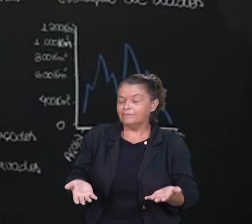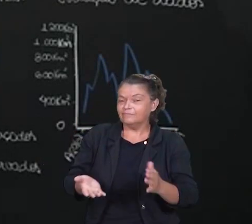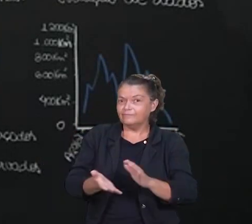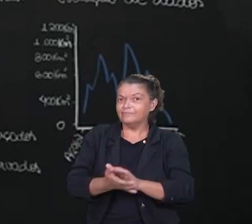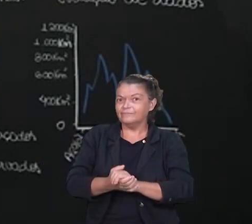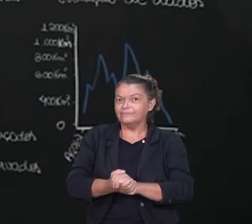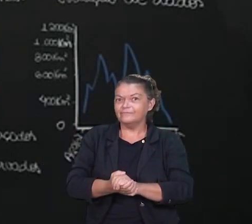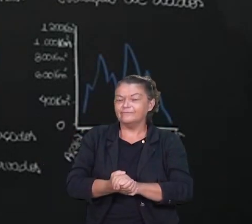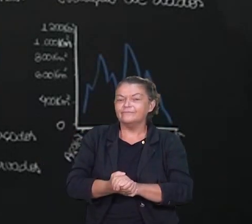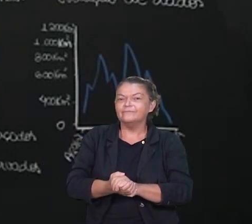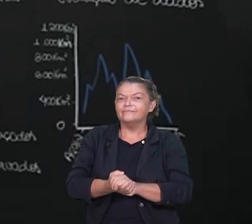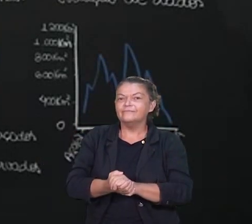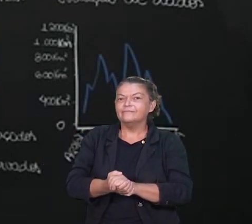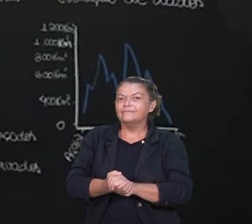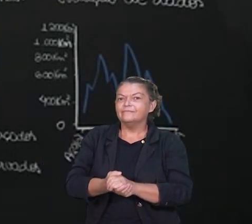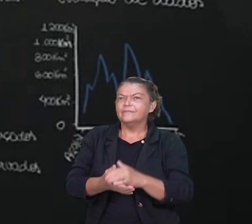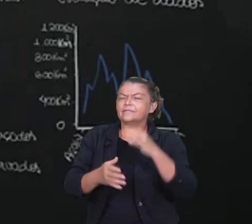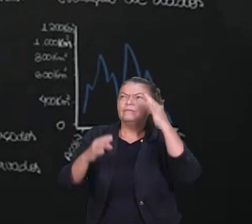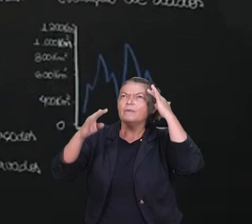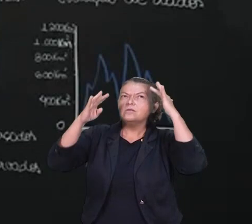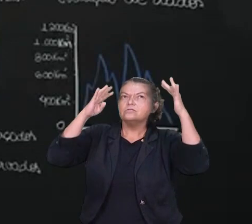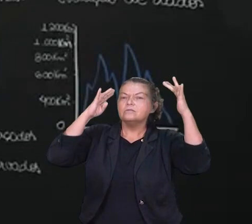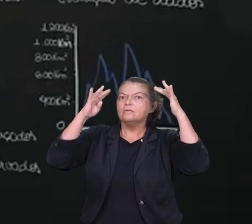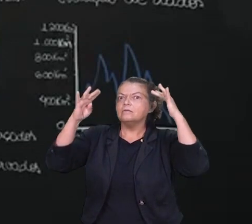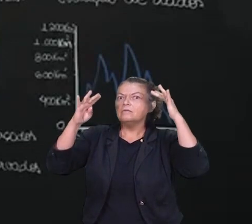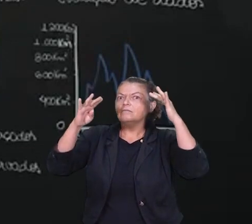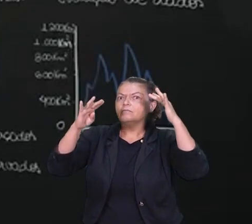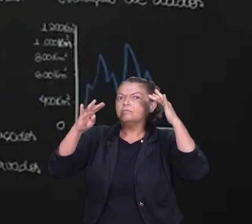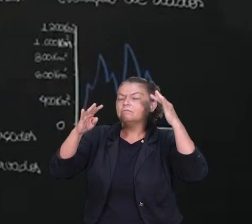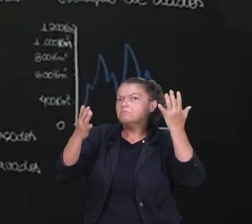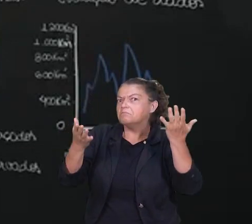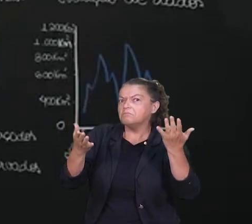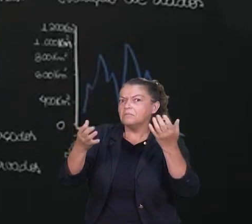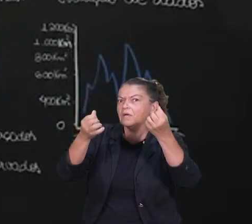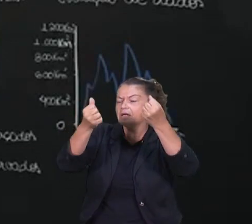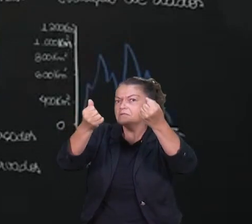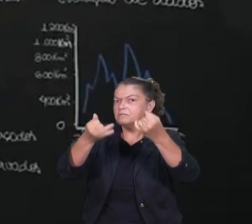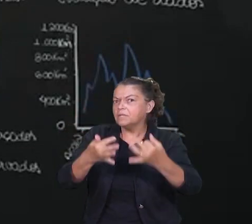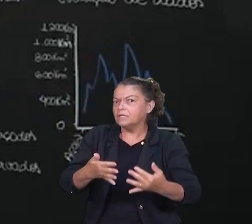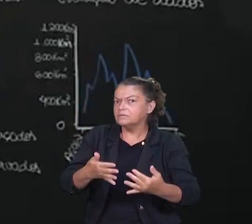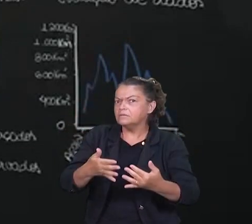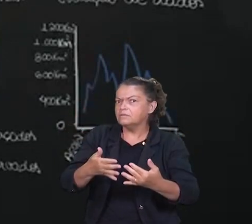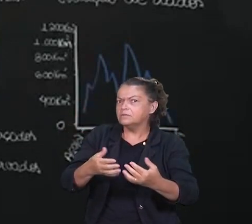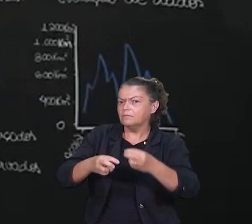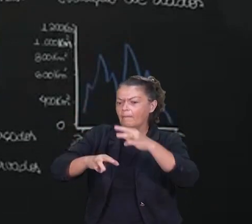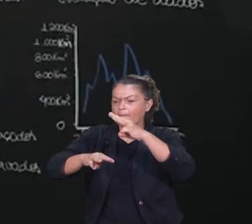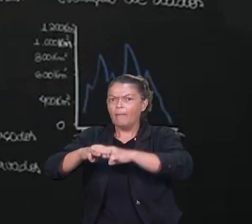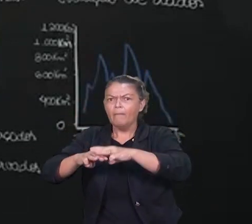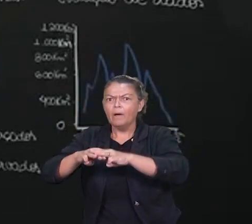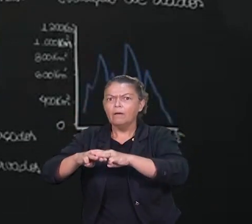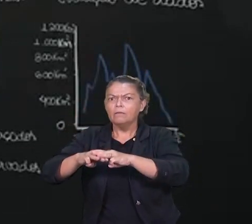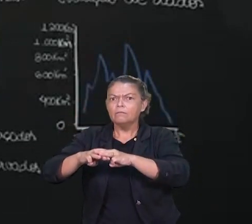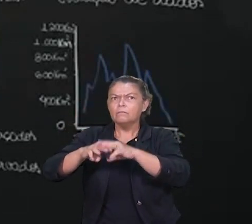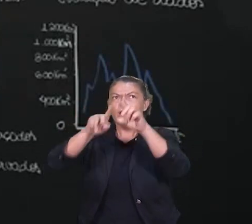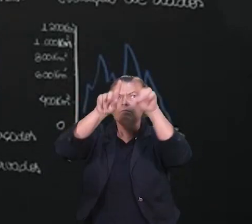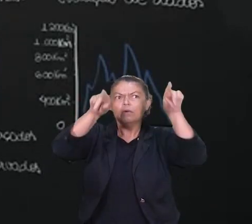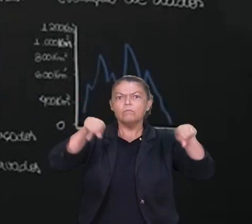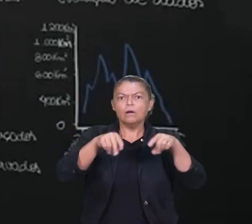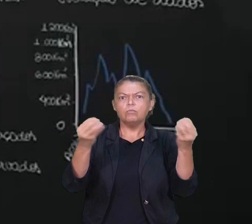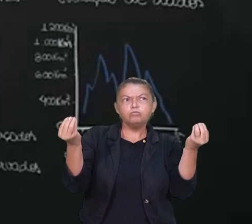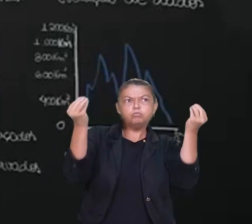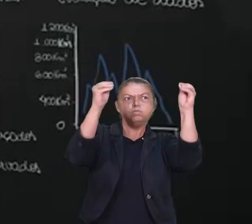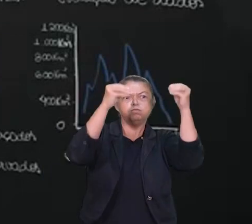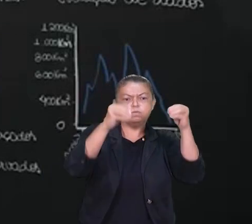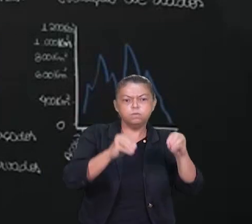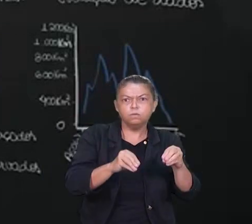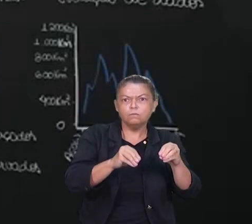com a cartografia. Imagina que dados matemáticos são colocados dentro de mapas. E aí nós temos a